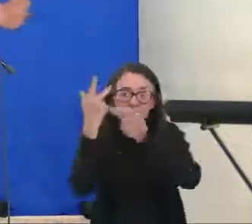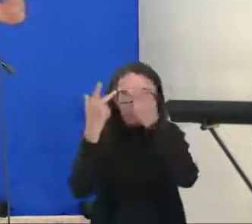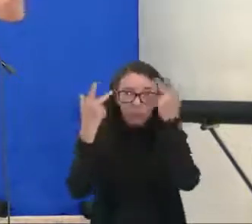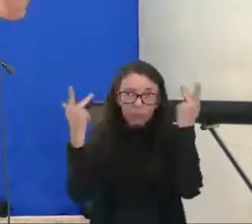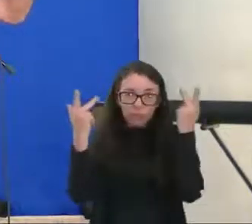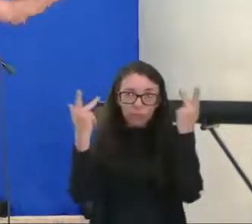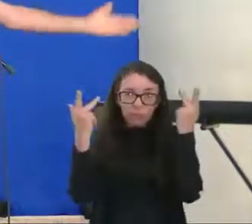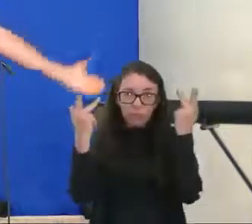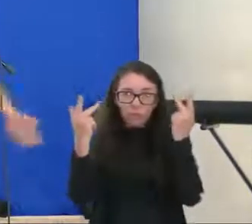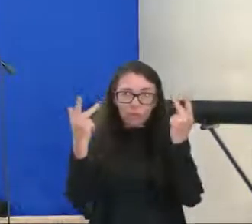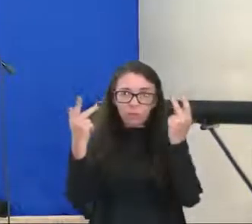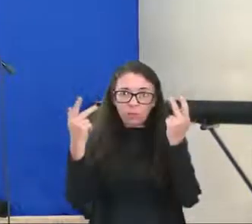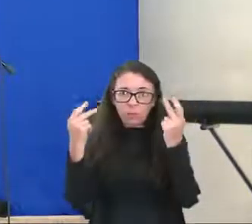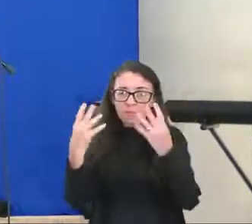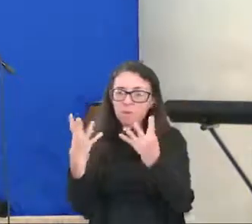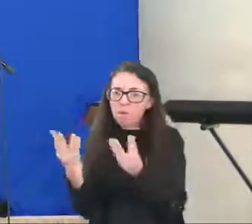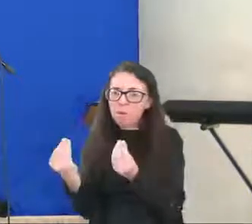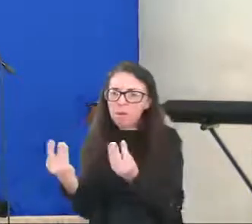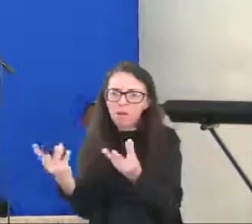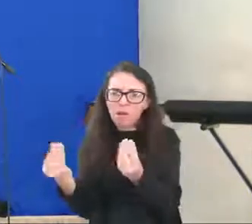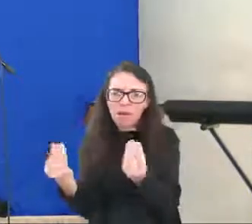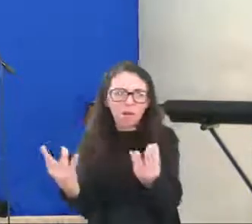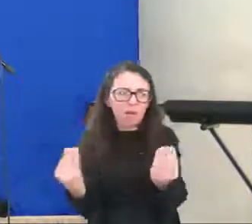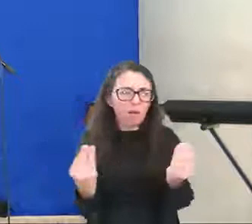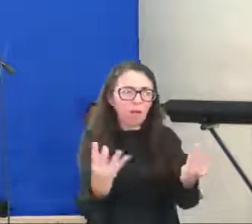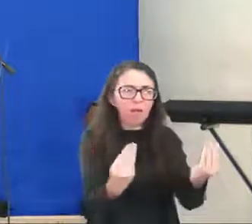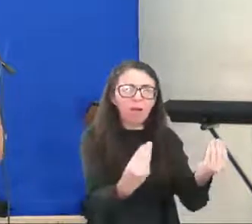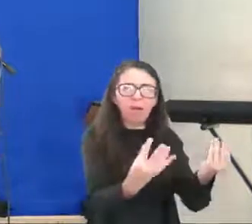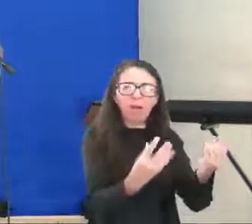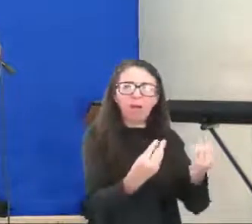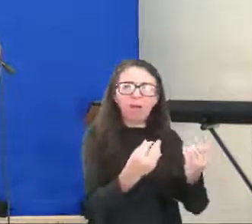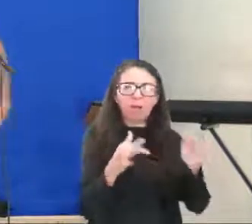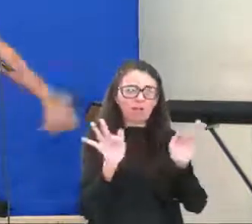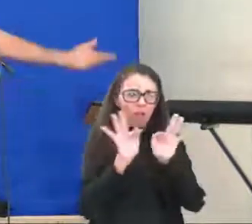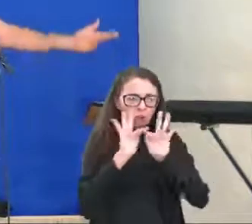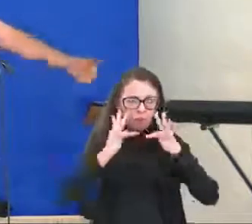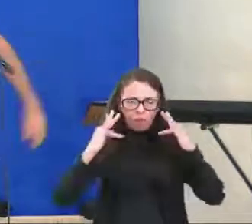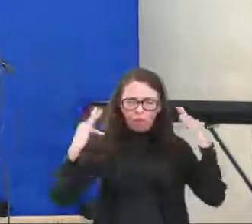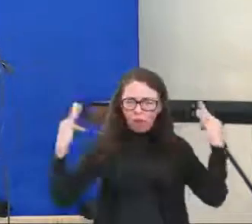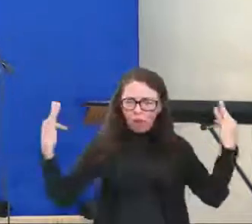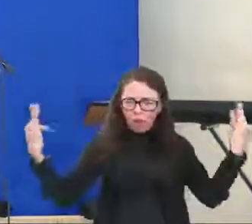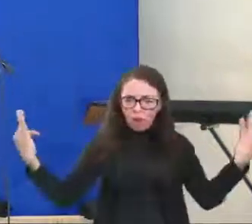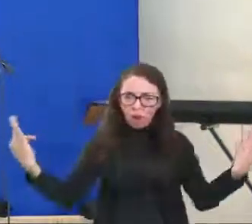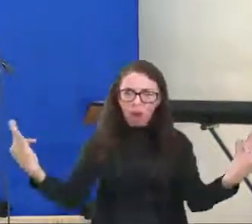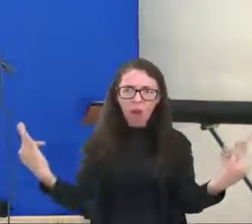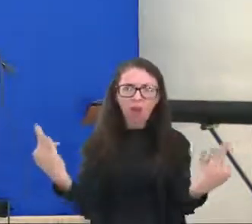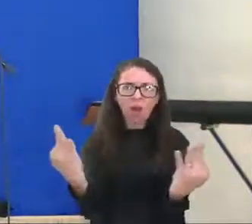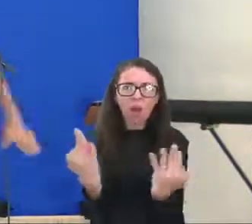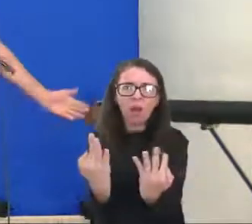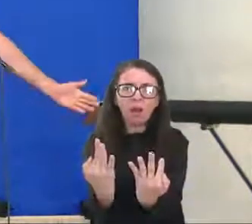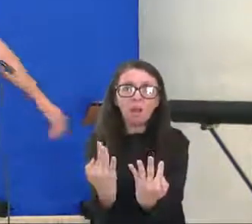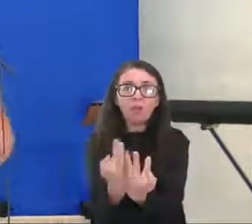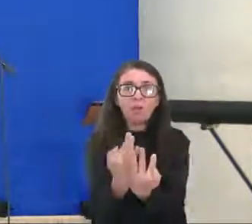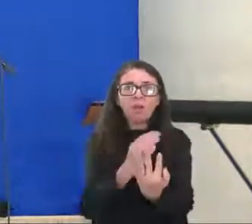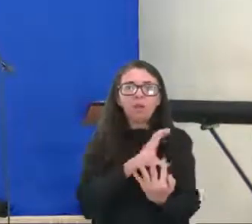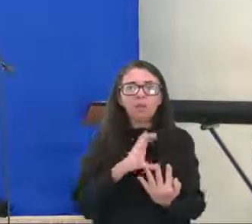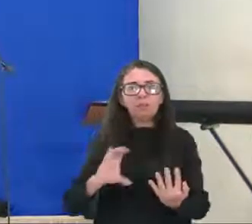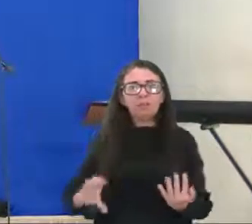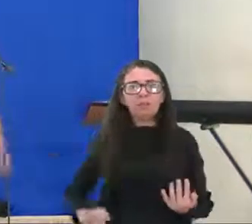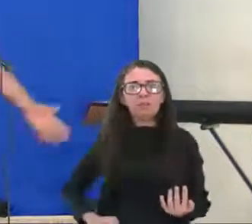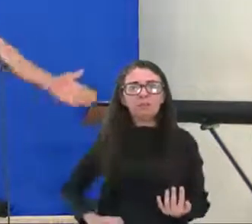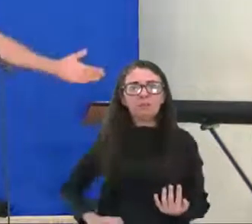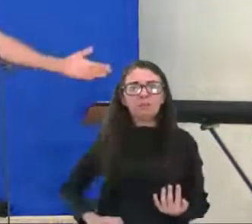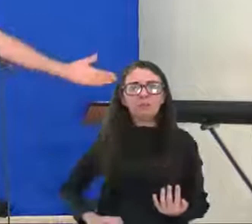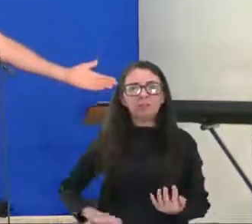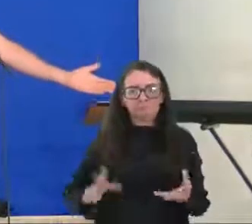coisas, porque pode ter mais de um dom, né? Espiritualmente falando, o apóstolo Paulo praticamente tinha todos os dons. Né?